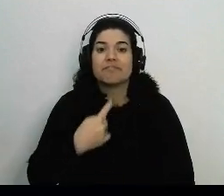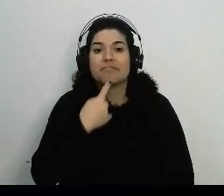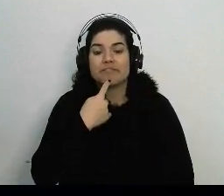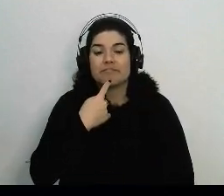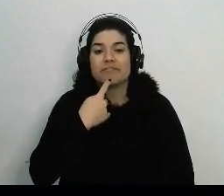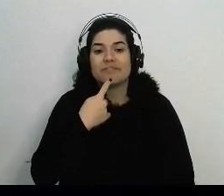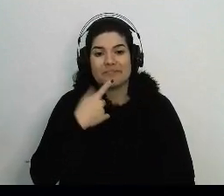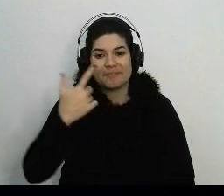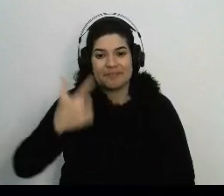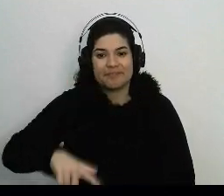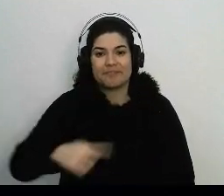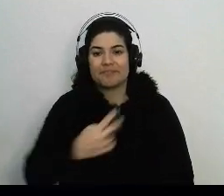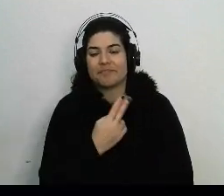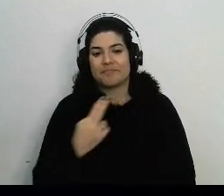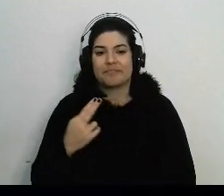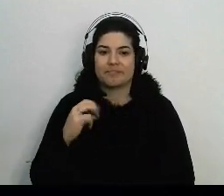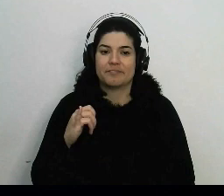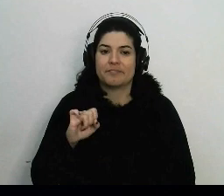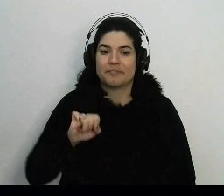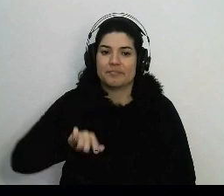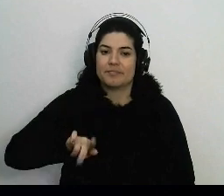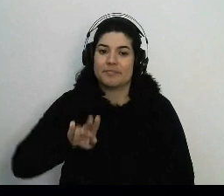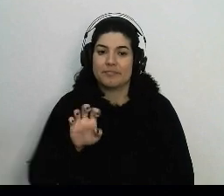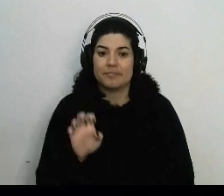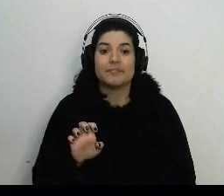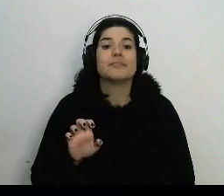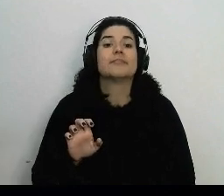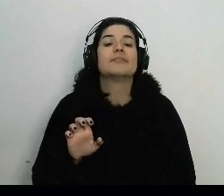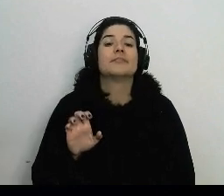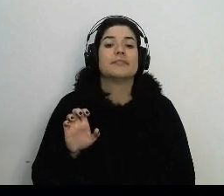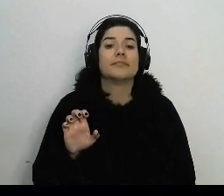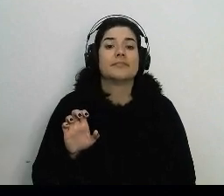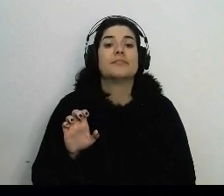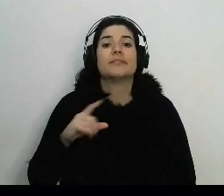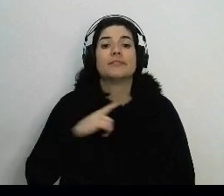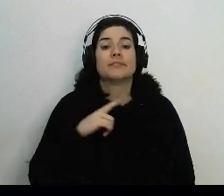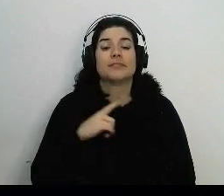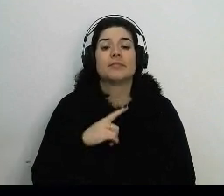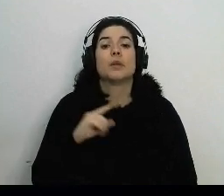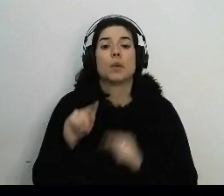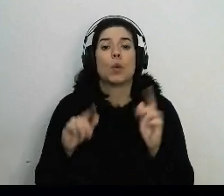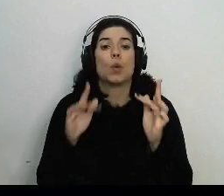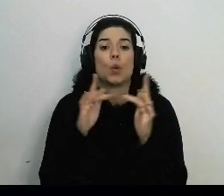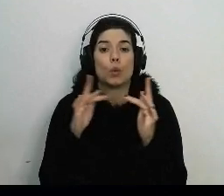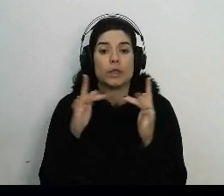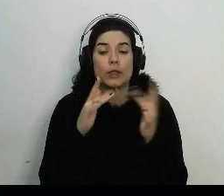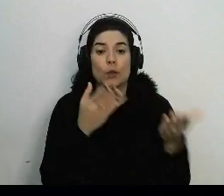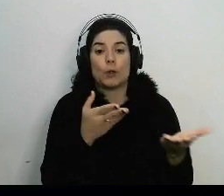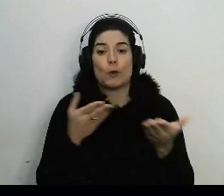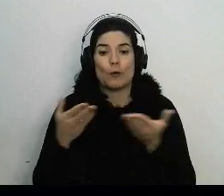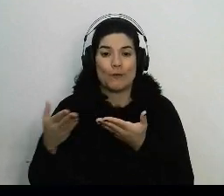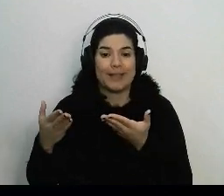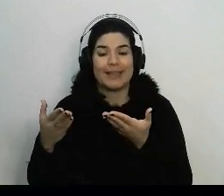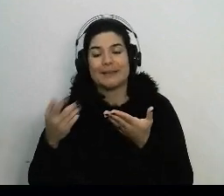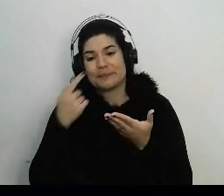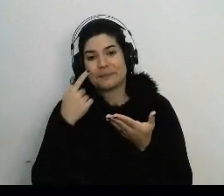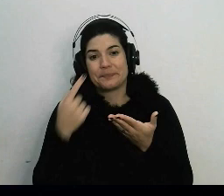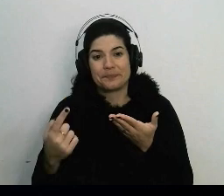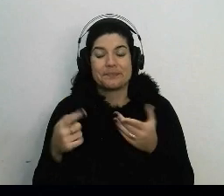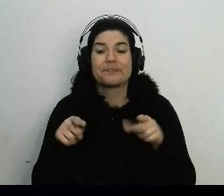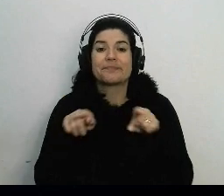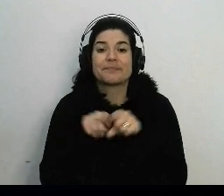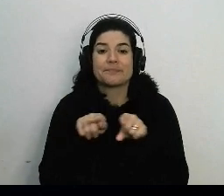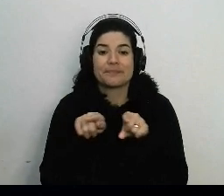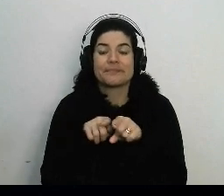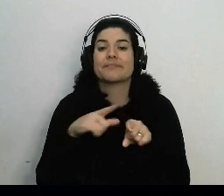de Souza. Deixo aqui com vocês os meus contatos. Convido vocês a visitar o guia.dev. Quem quiser conhecer também o Guia Dev para